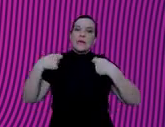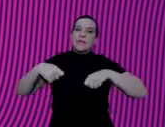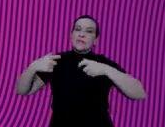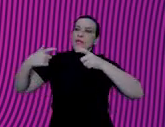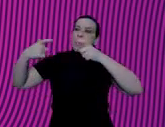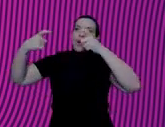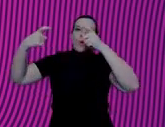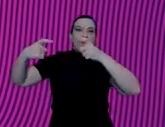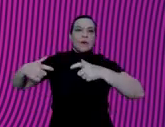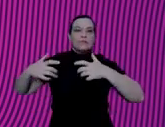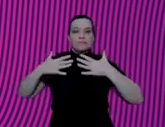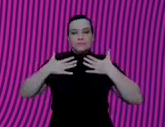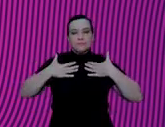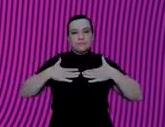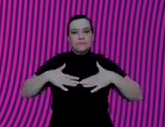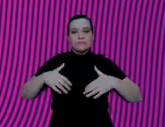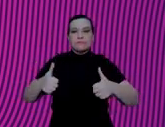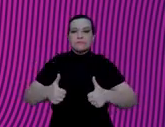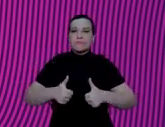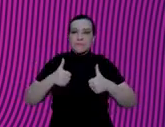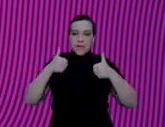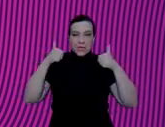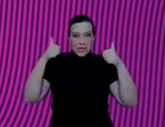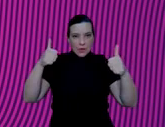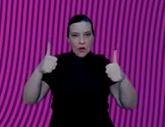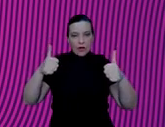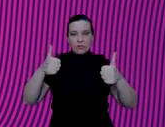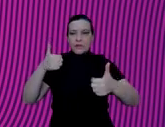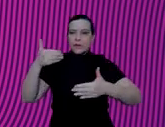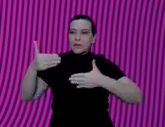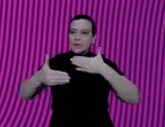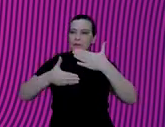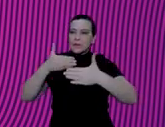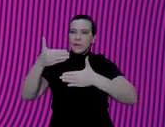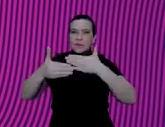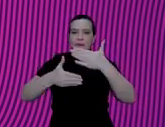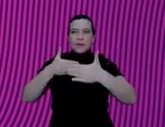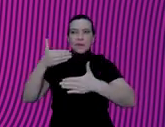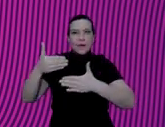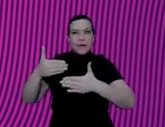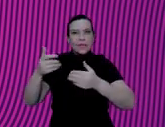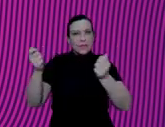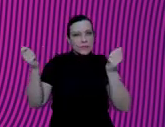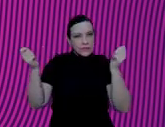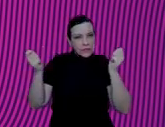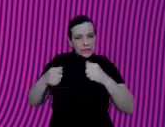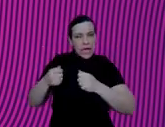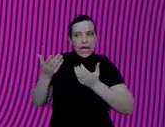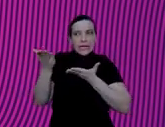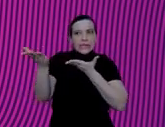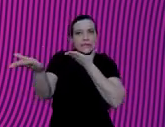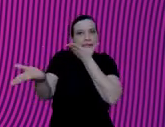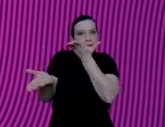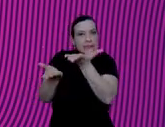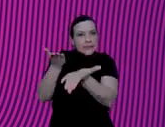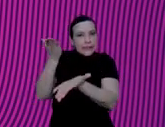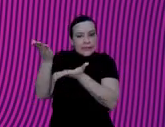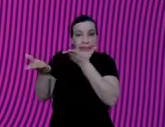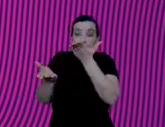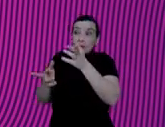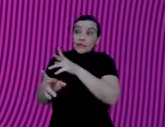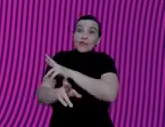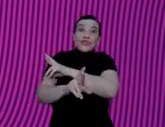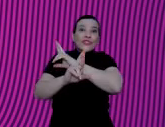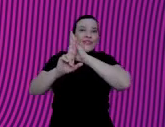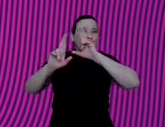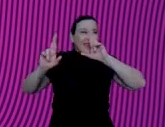outras comorbidades apareçam e se encontre uma forma de lidar com elas que não está premida pela urgência, que não é o ambiente de um